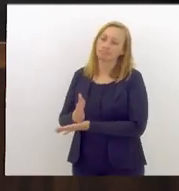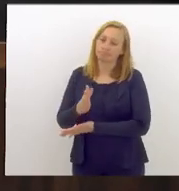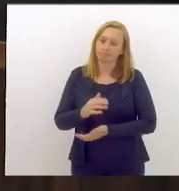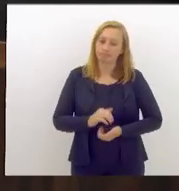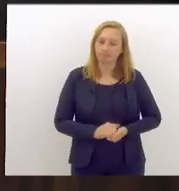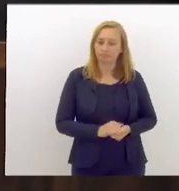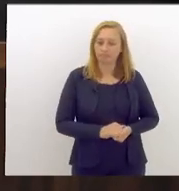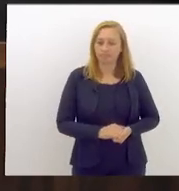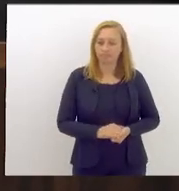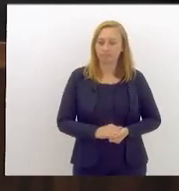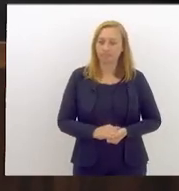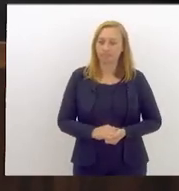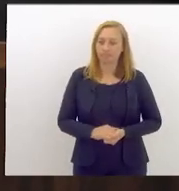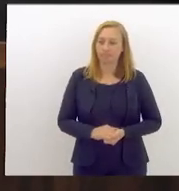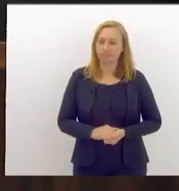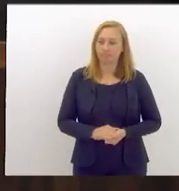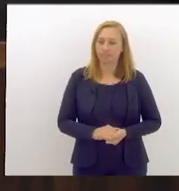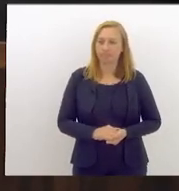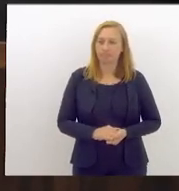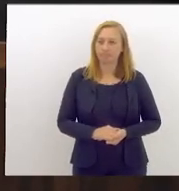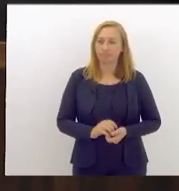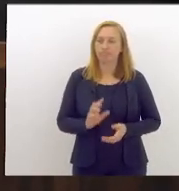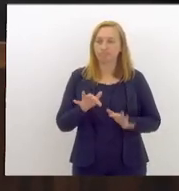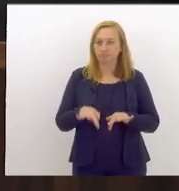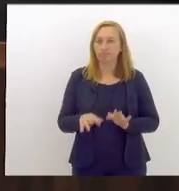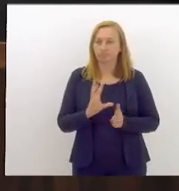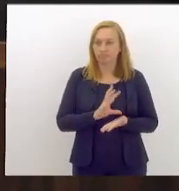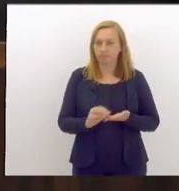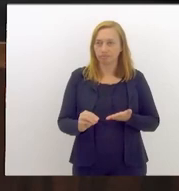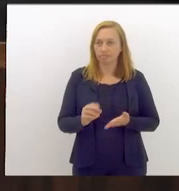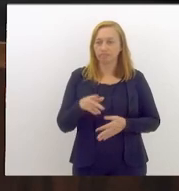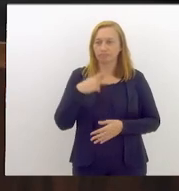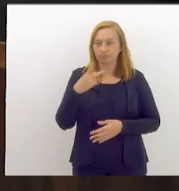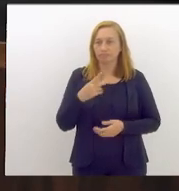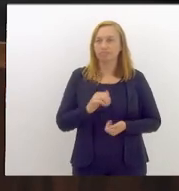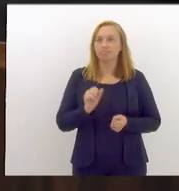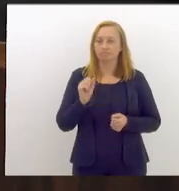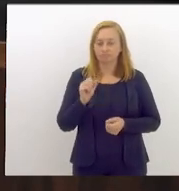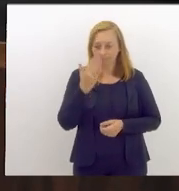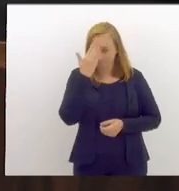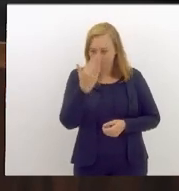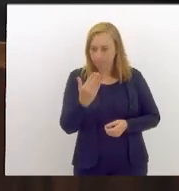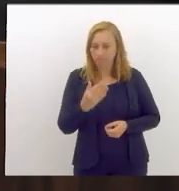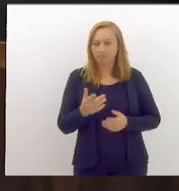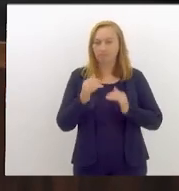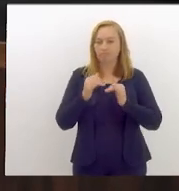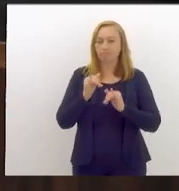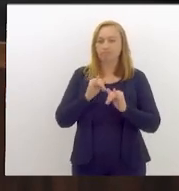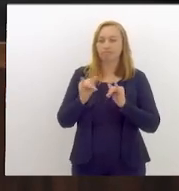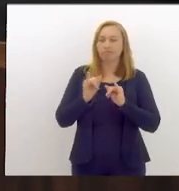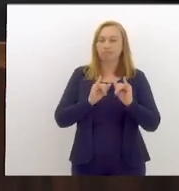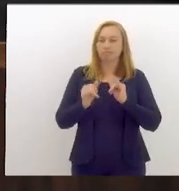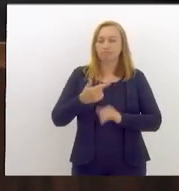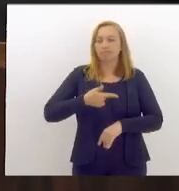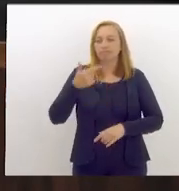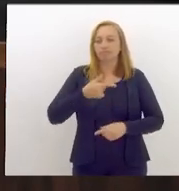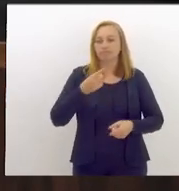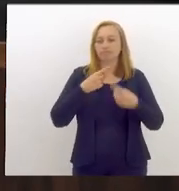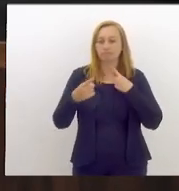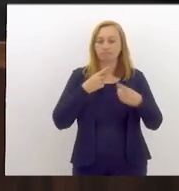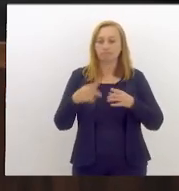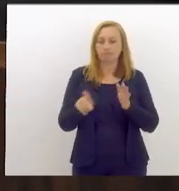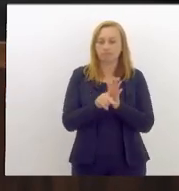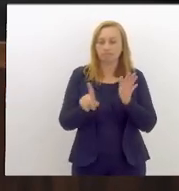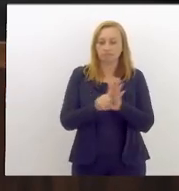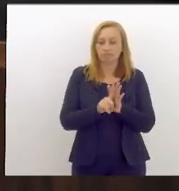aprovado vai autógrafo ao final da pauta declaração de votos obrigado em discussão única projeto